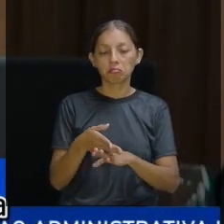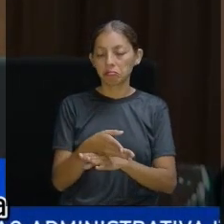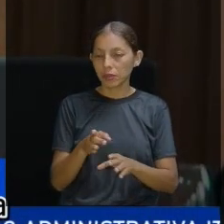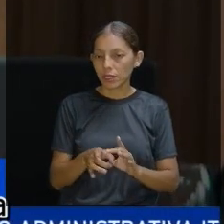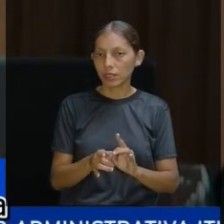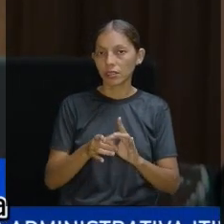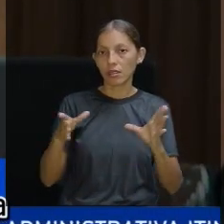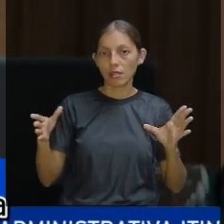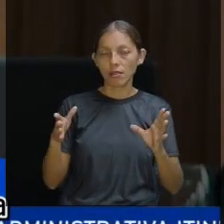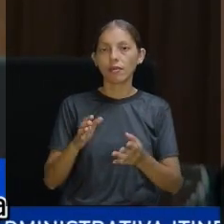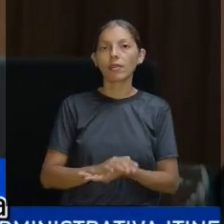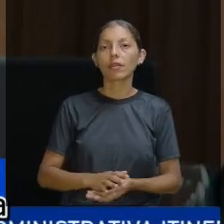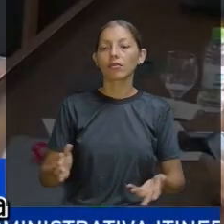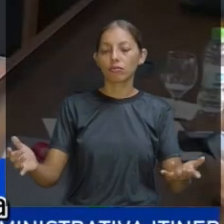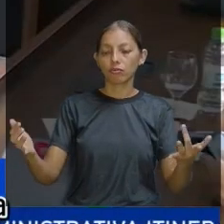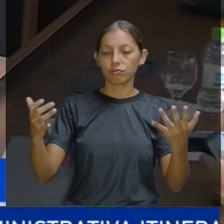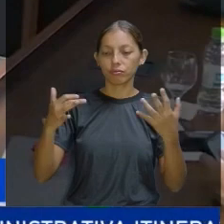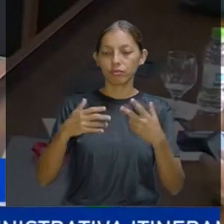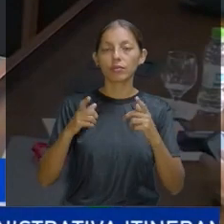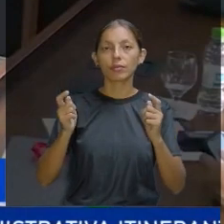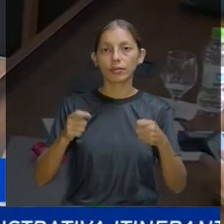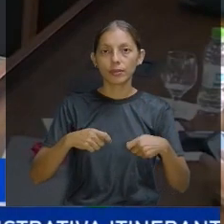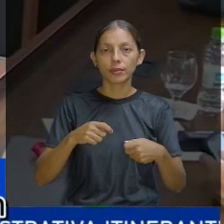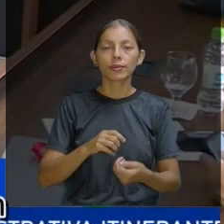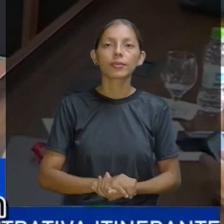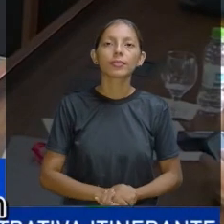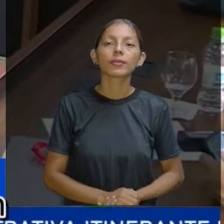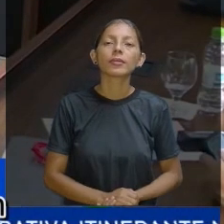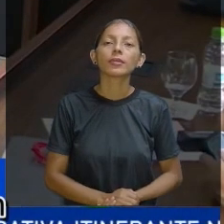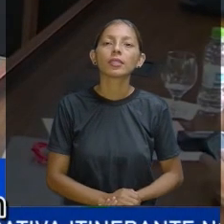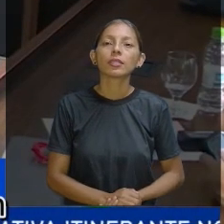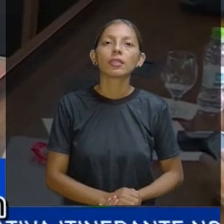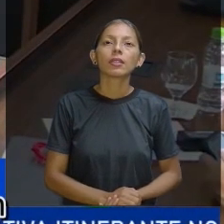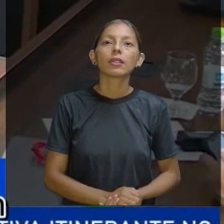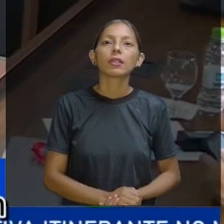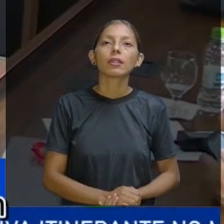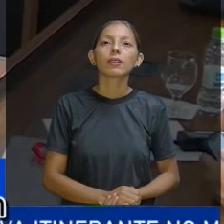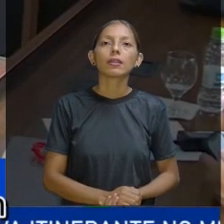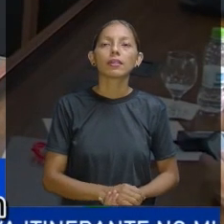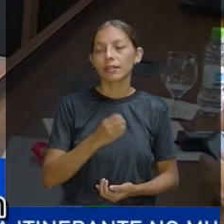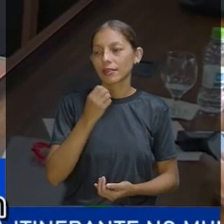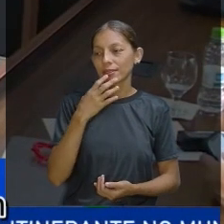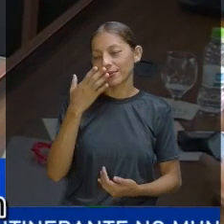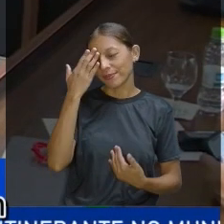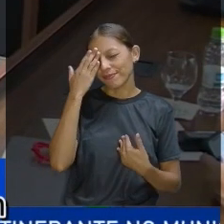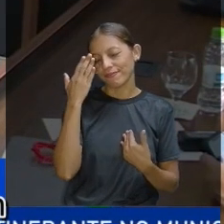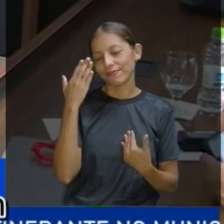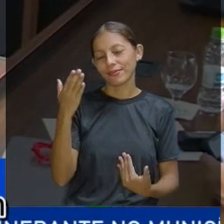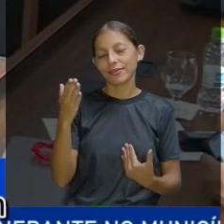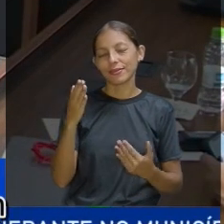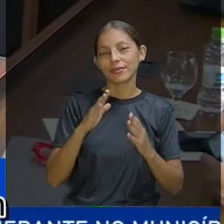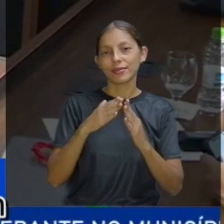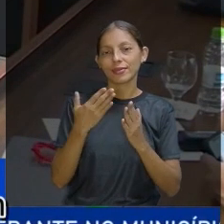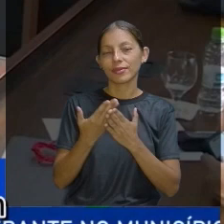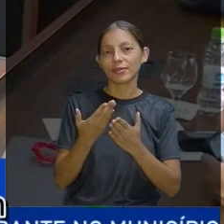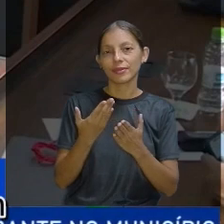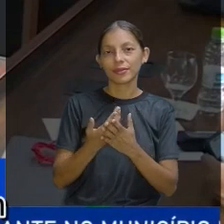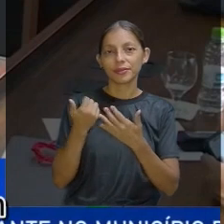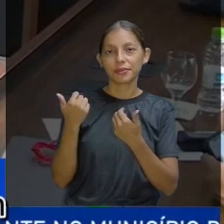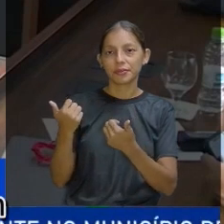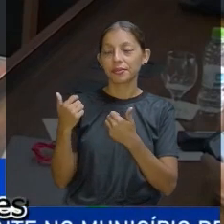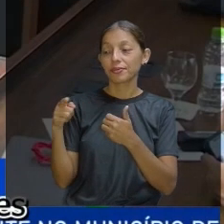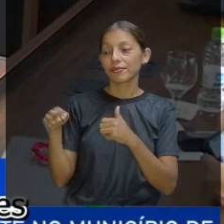presença de pessoas também daqui lá no nosso evento. Perfeito, Paulo, parabenizo pela iniciativa que a escola e o trabalho todo que Vossa Excelência